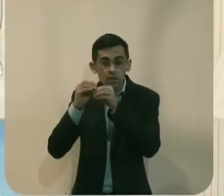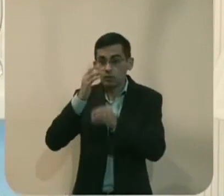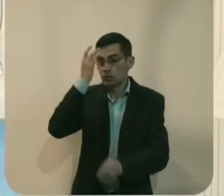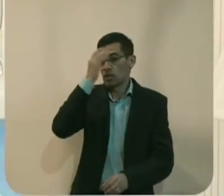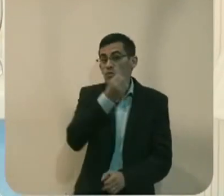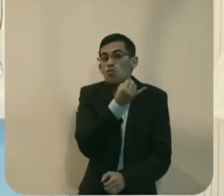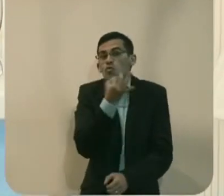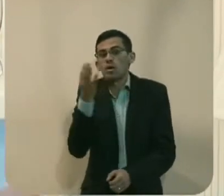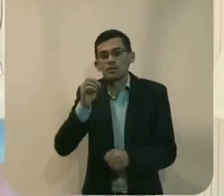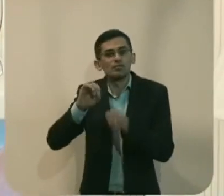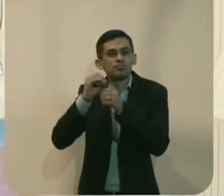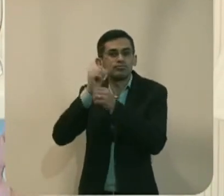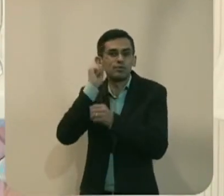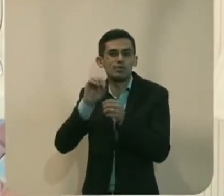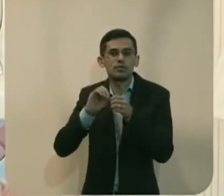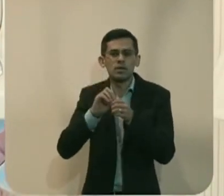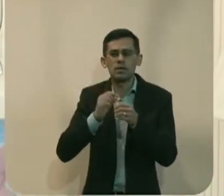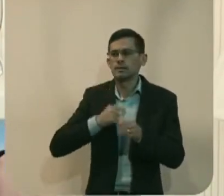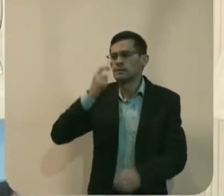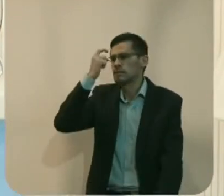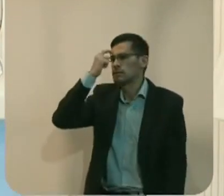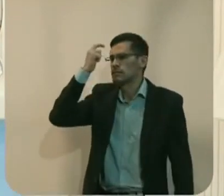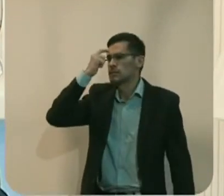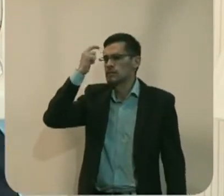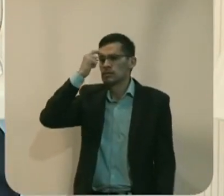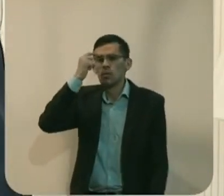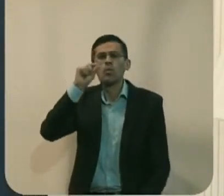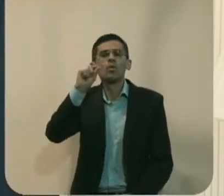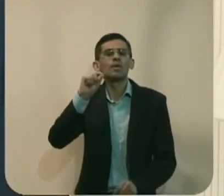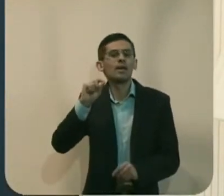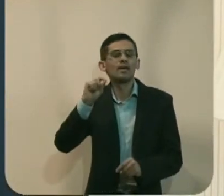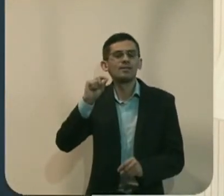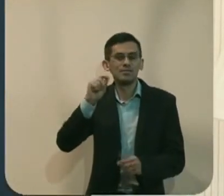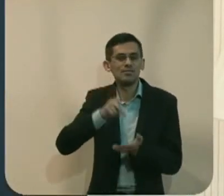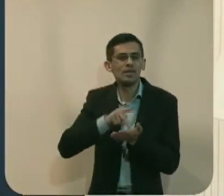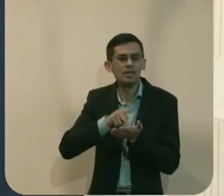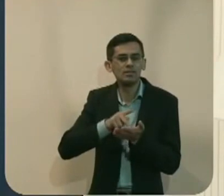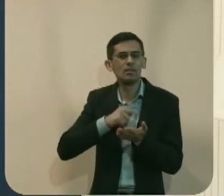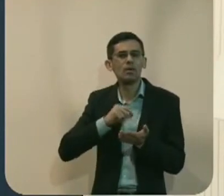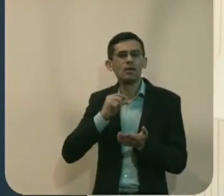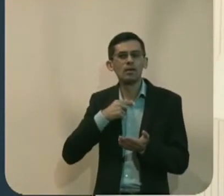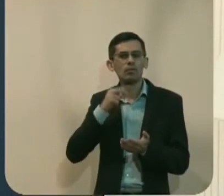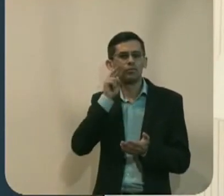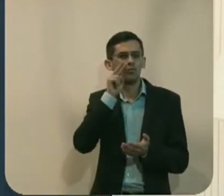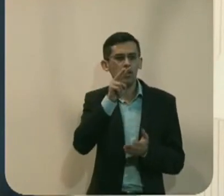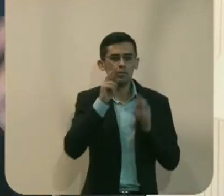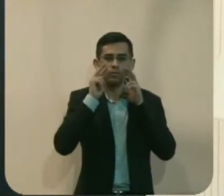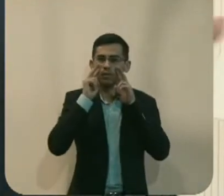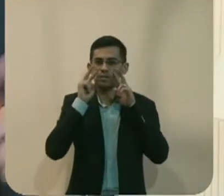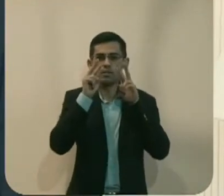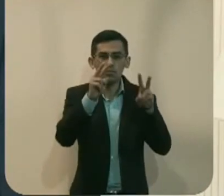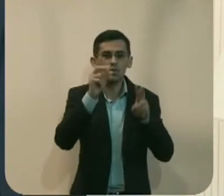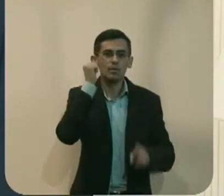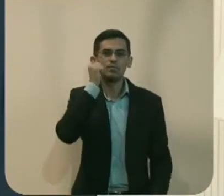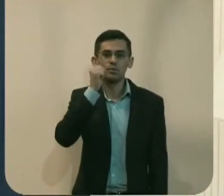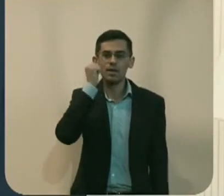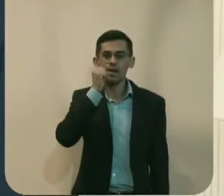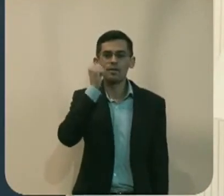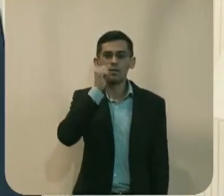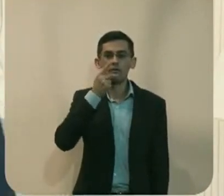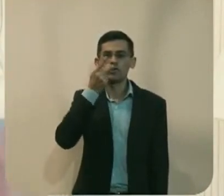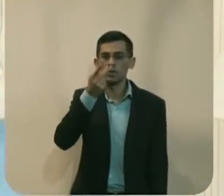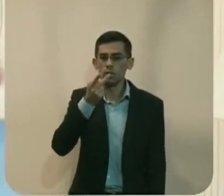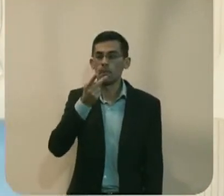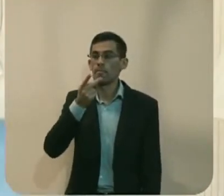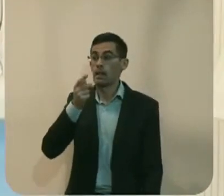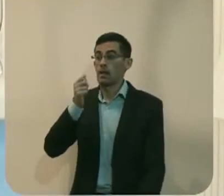mais máscaras. E eu fico pensando, que coisa é essa? E eu estava ouvindo o testemunho de uma senhora que disse